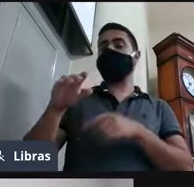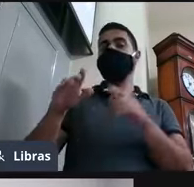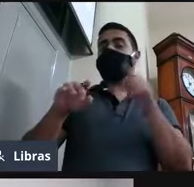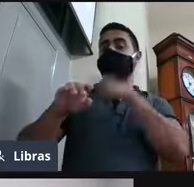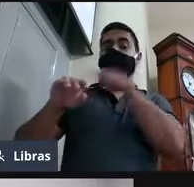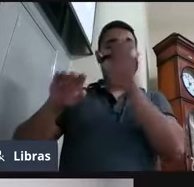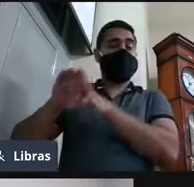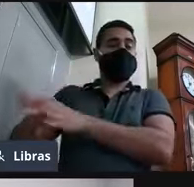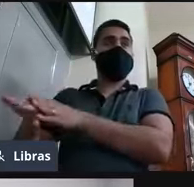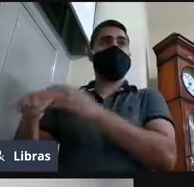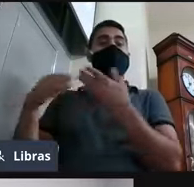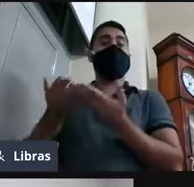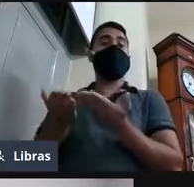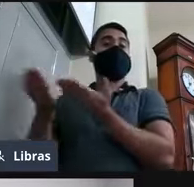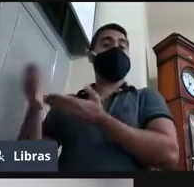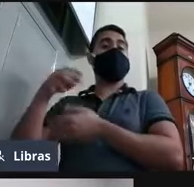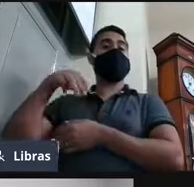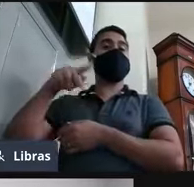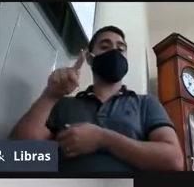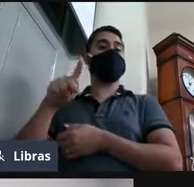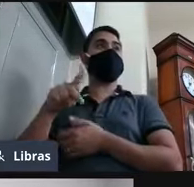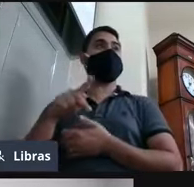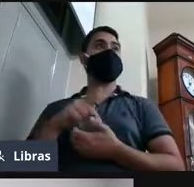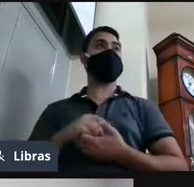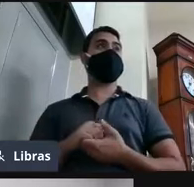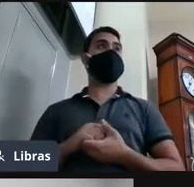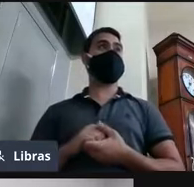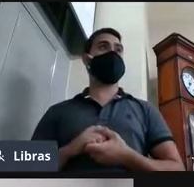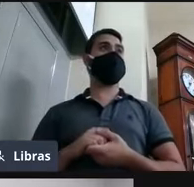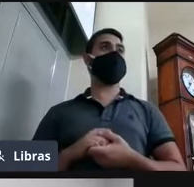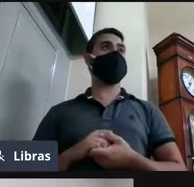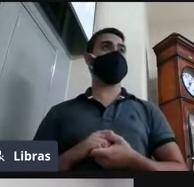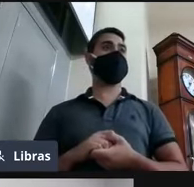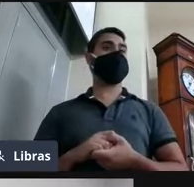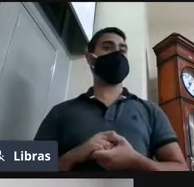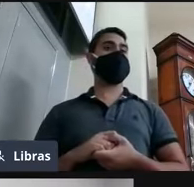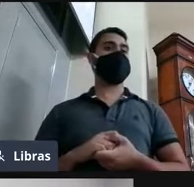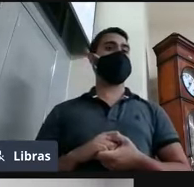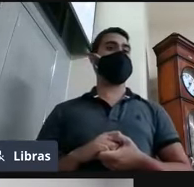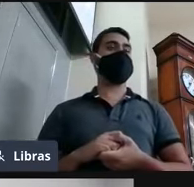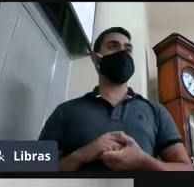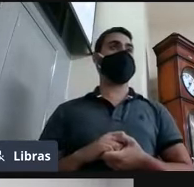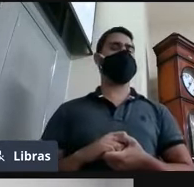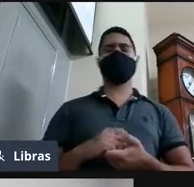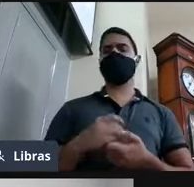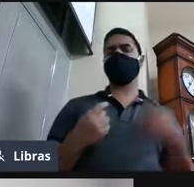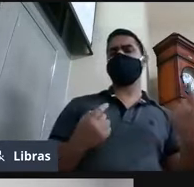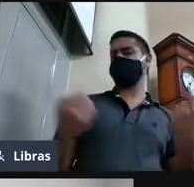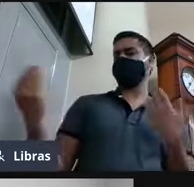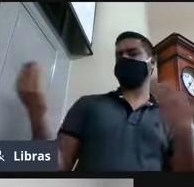encaminhada pelo Ministério Público. Ainda a questão de ordem, uma coisa não se confronta com a